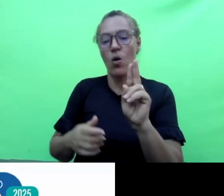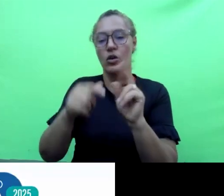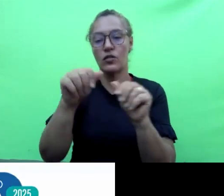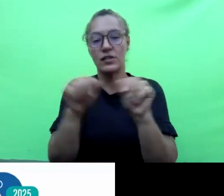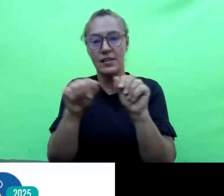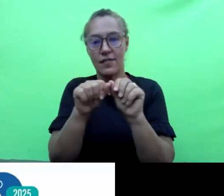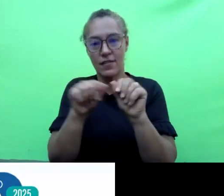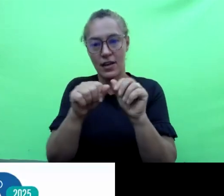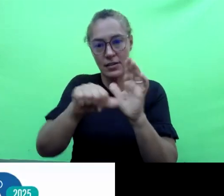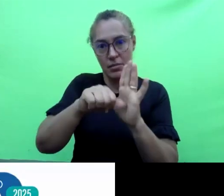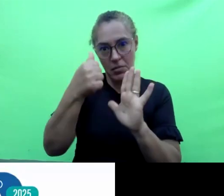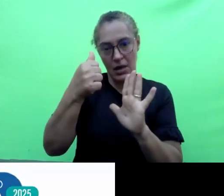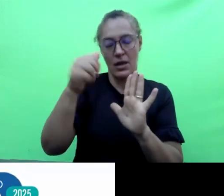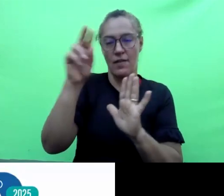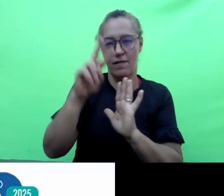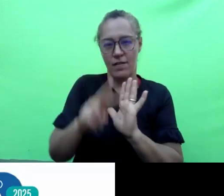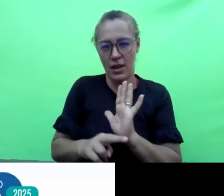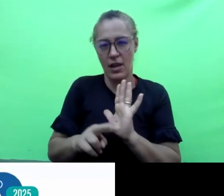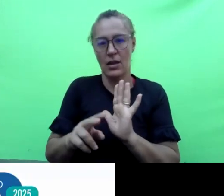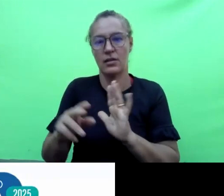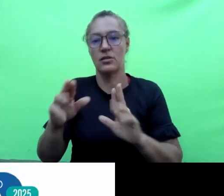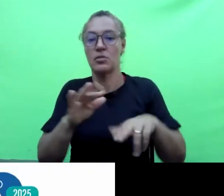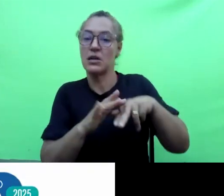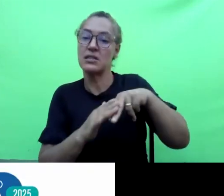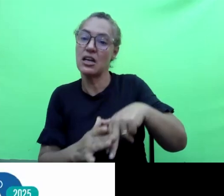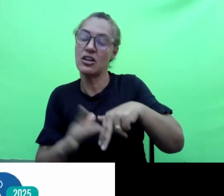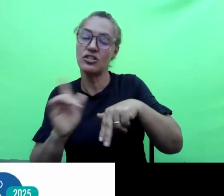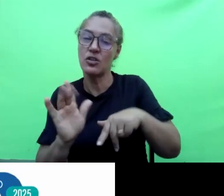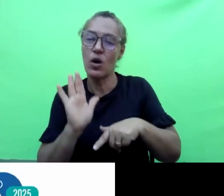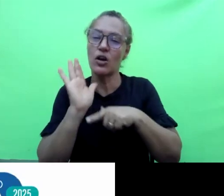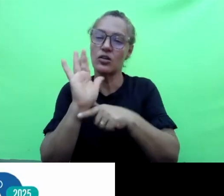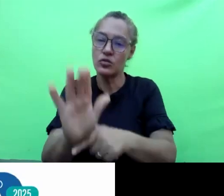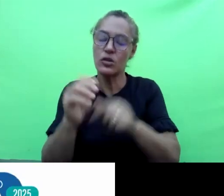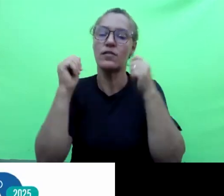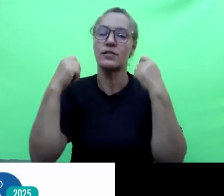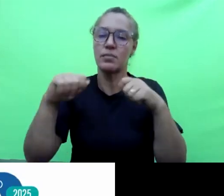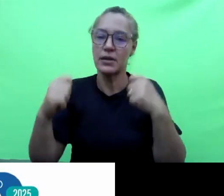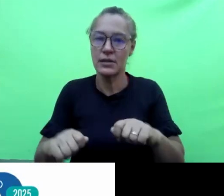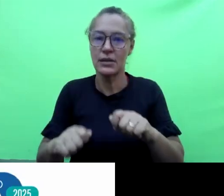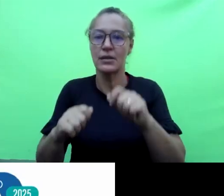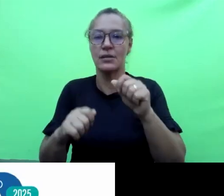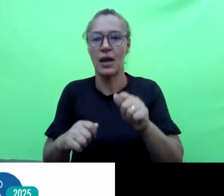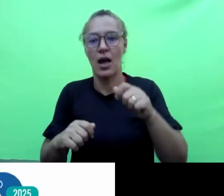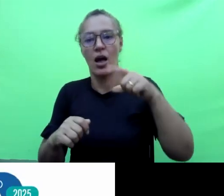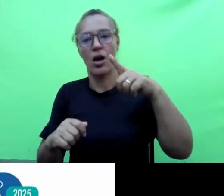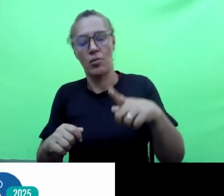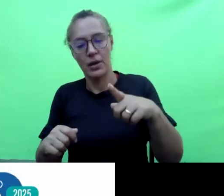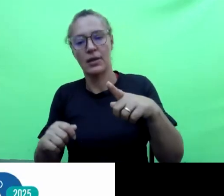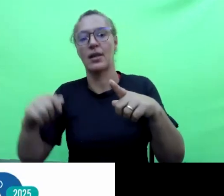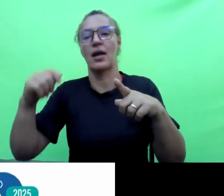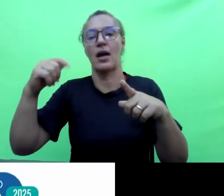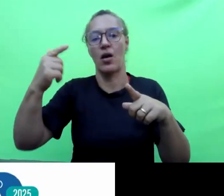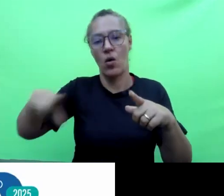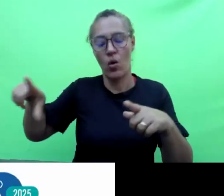primeira vez, o paciente às vezes não colabora tanto e você precisa complementar numa segunda sessão a aplicação